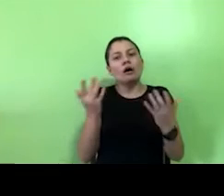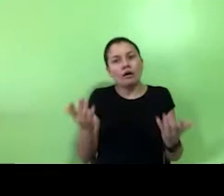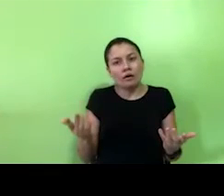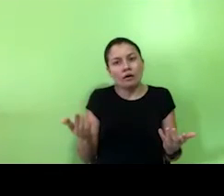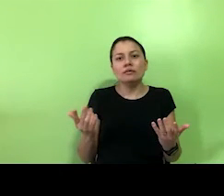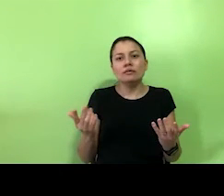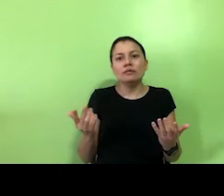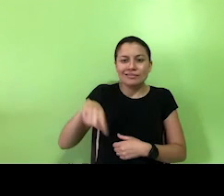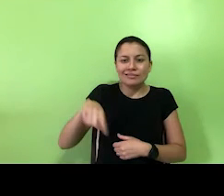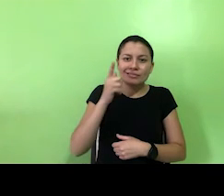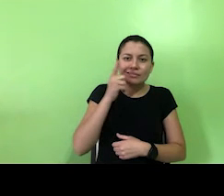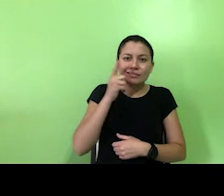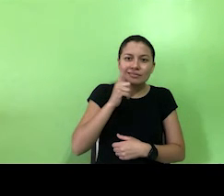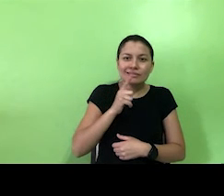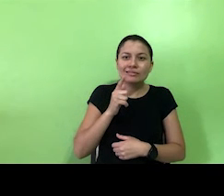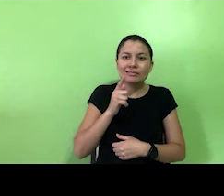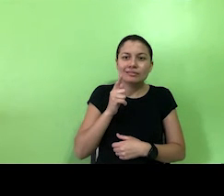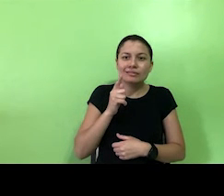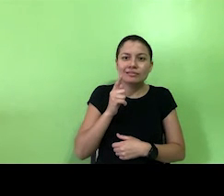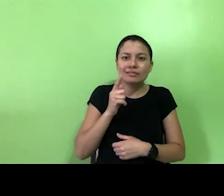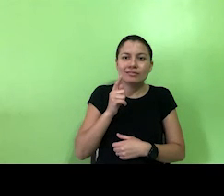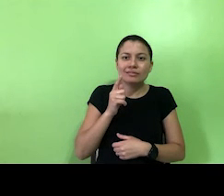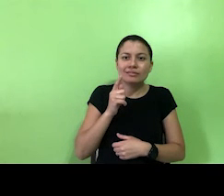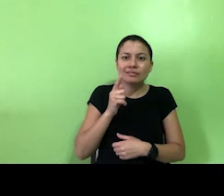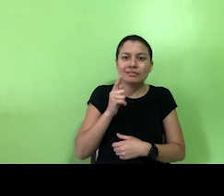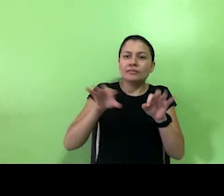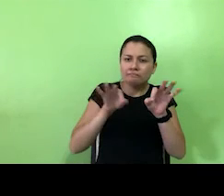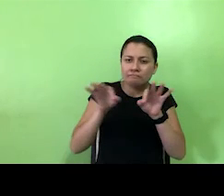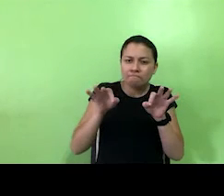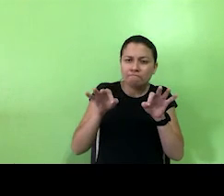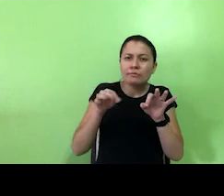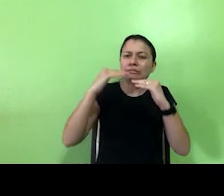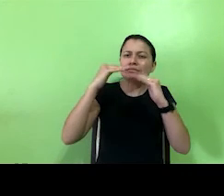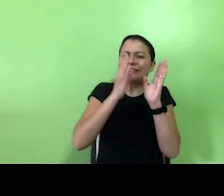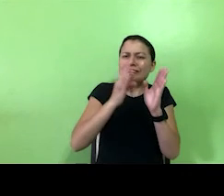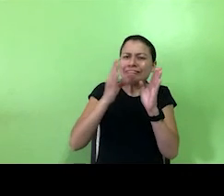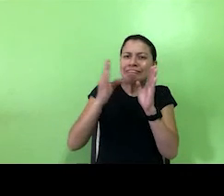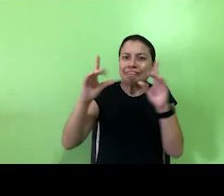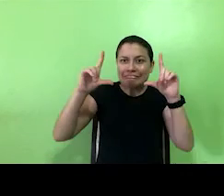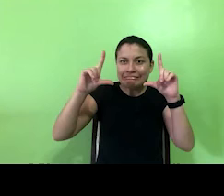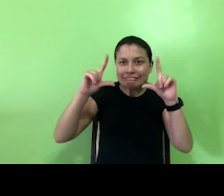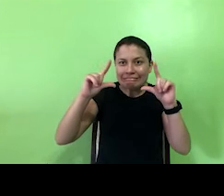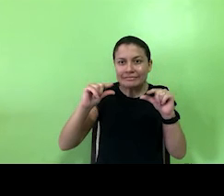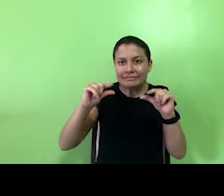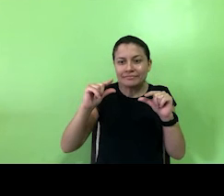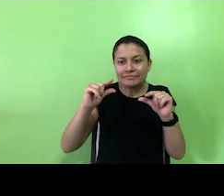com isso a gente conseguiu achatar um pouco e remover algumas dessas camadas. E no